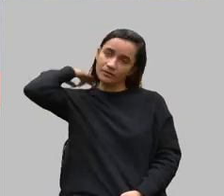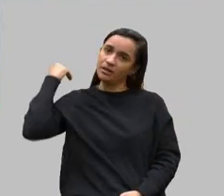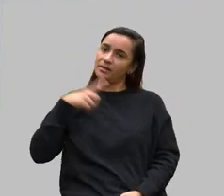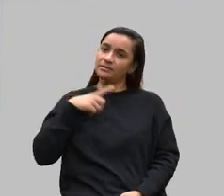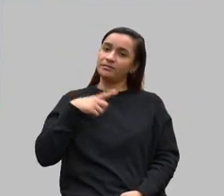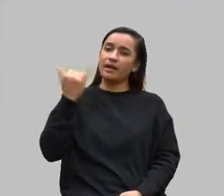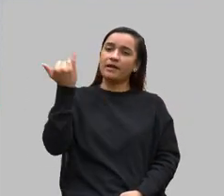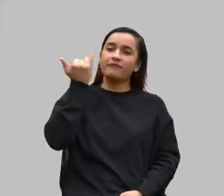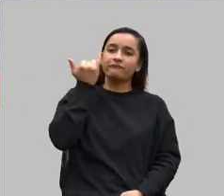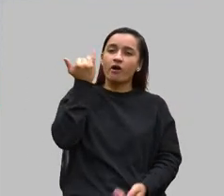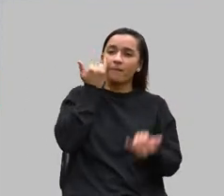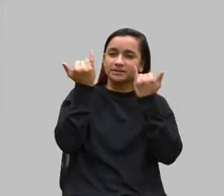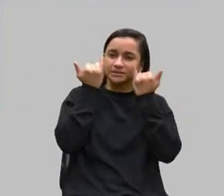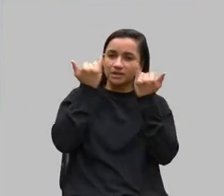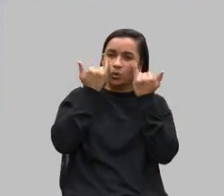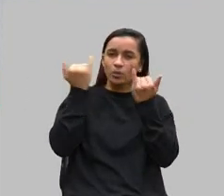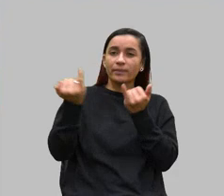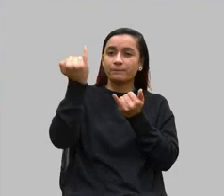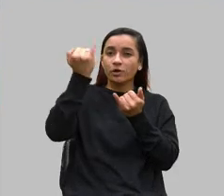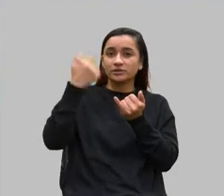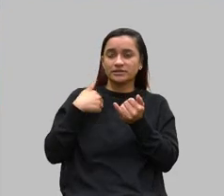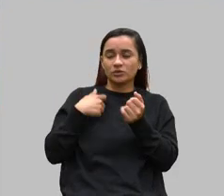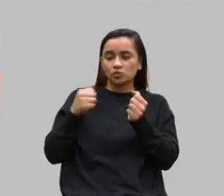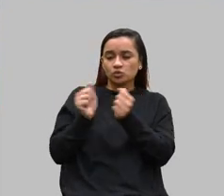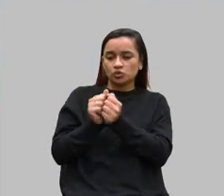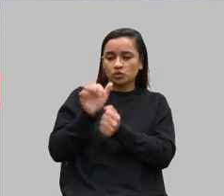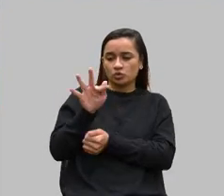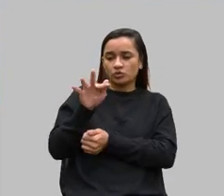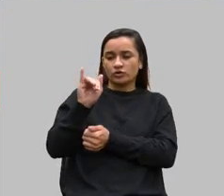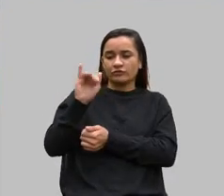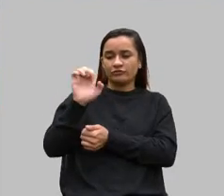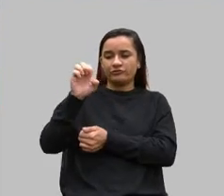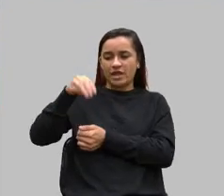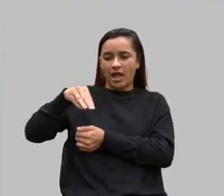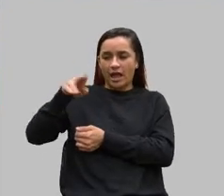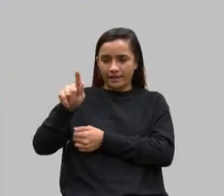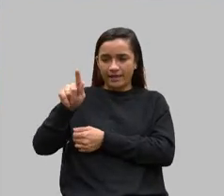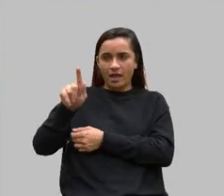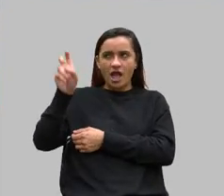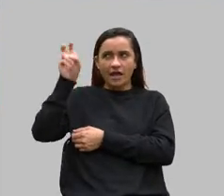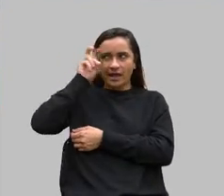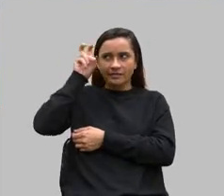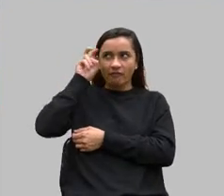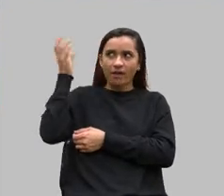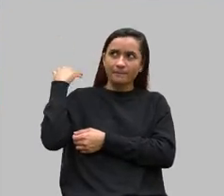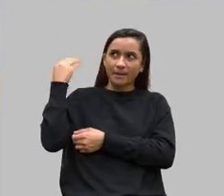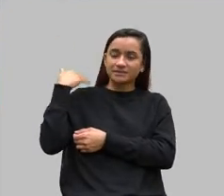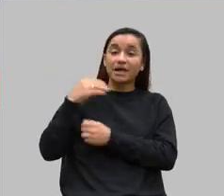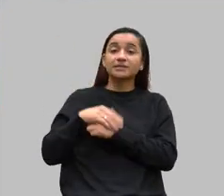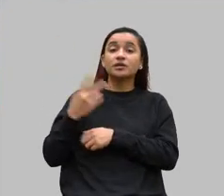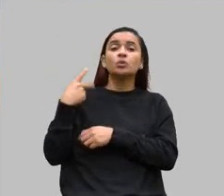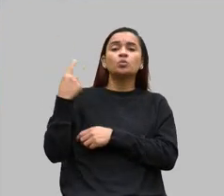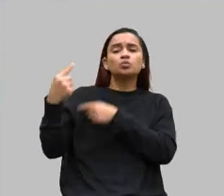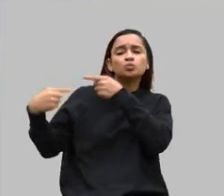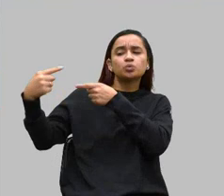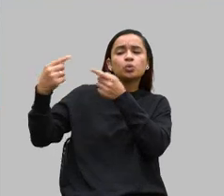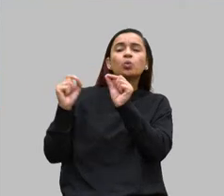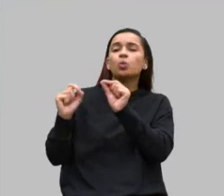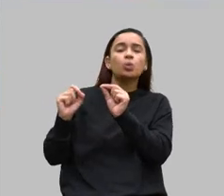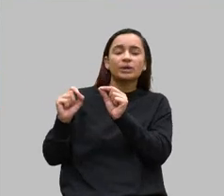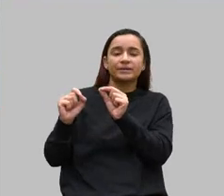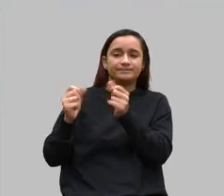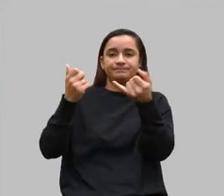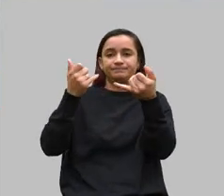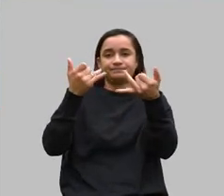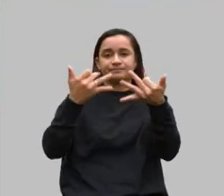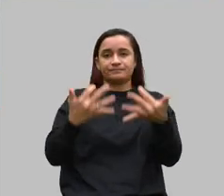tava num evento na fieng junto com o meu amigo adalci na na quinta-feira passada e a gente falava o seguinte né que do da da